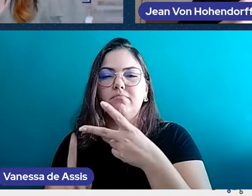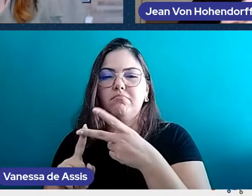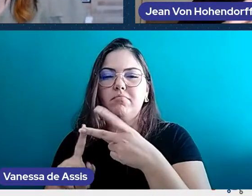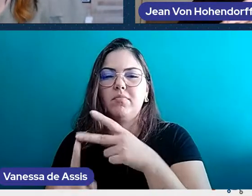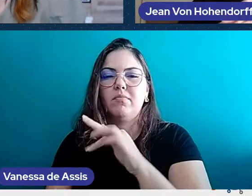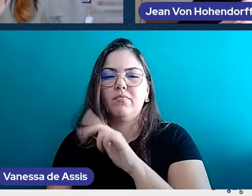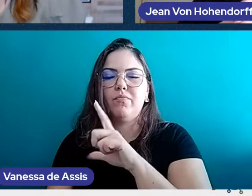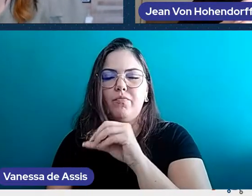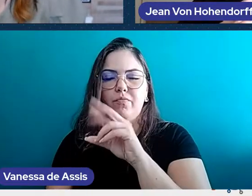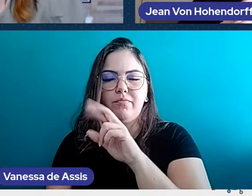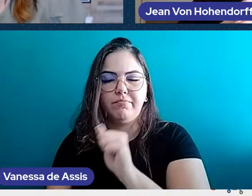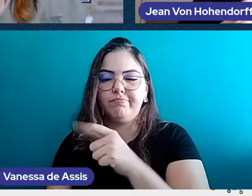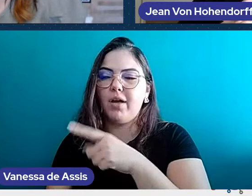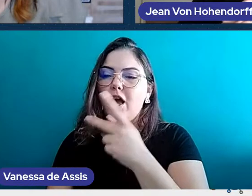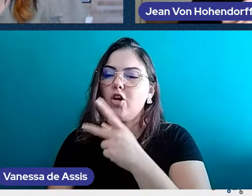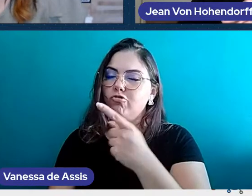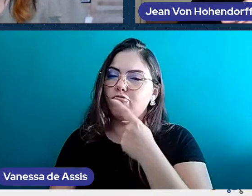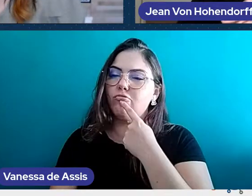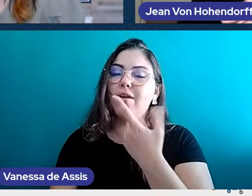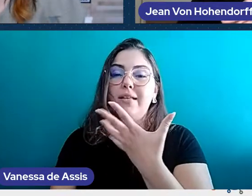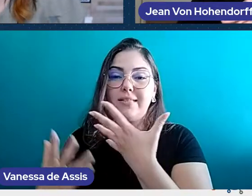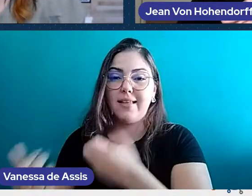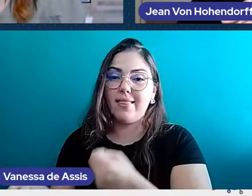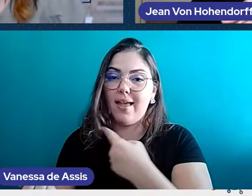de produção científica lá da UFRGS.